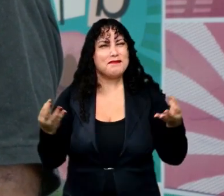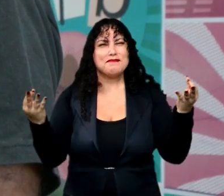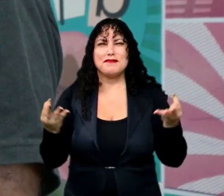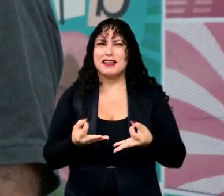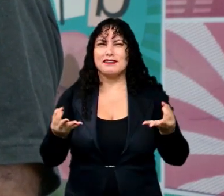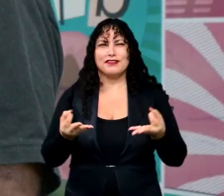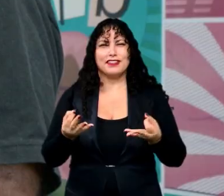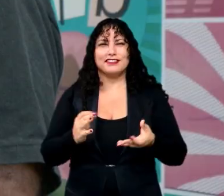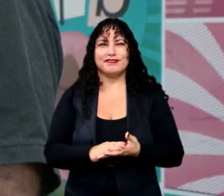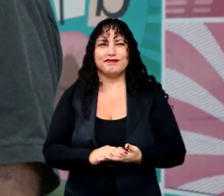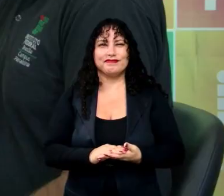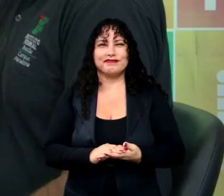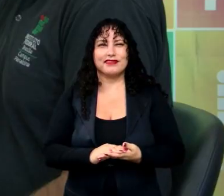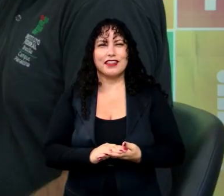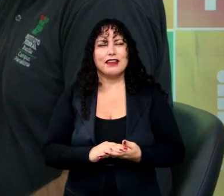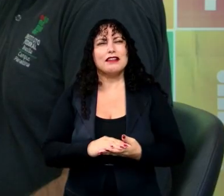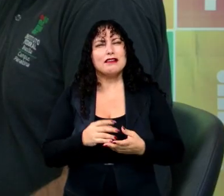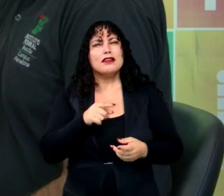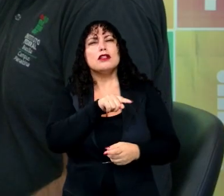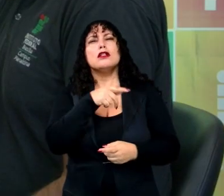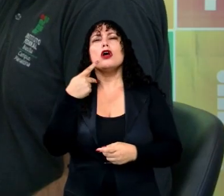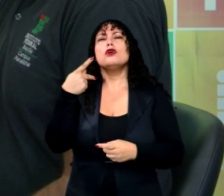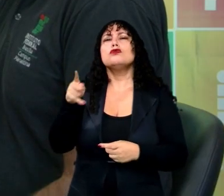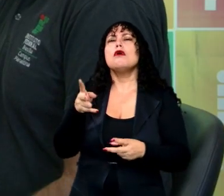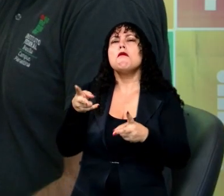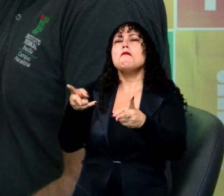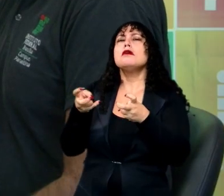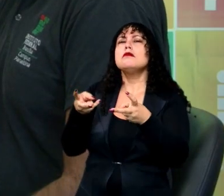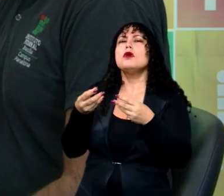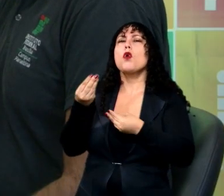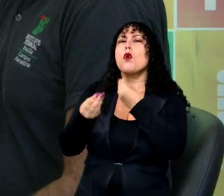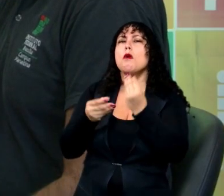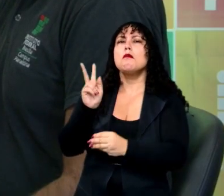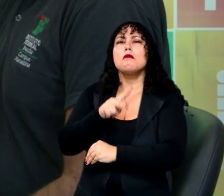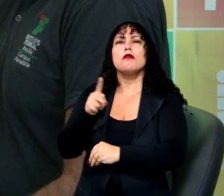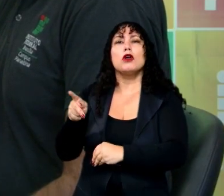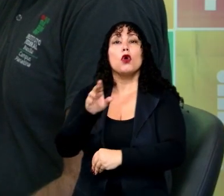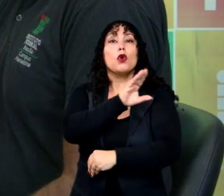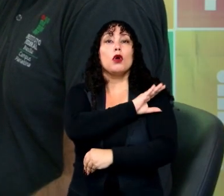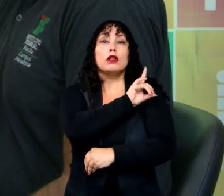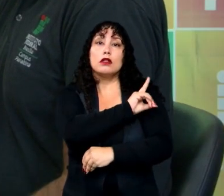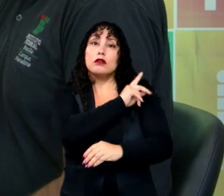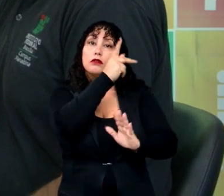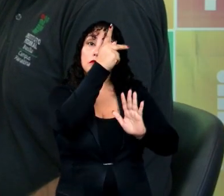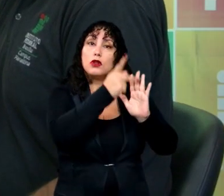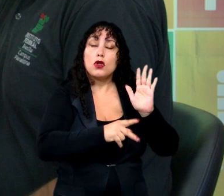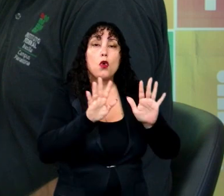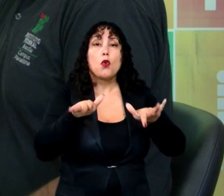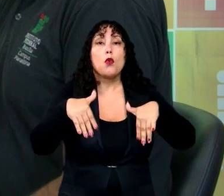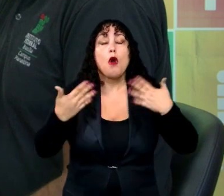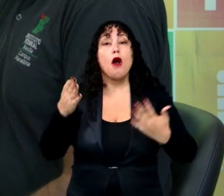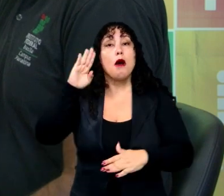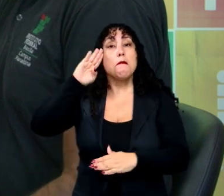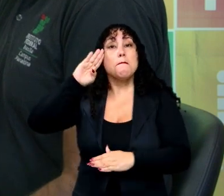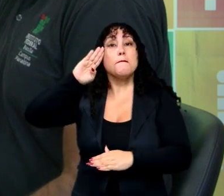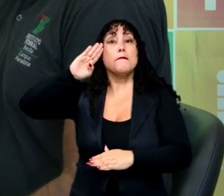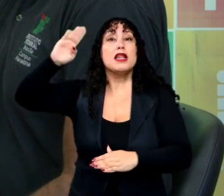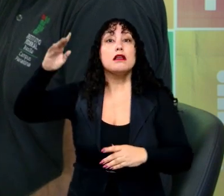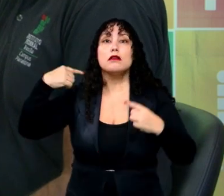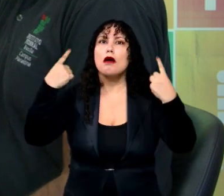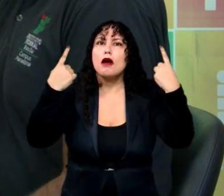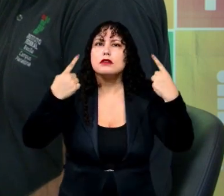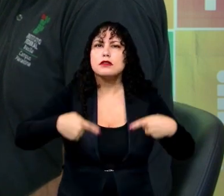e na sua visão né enquanto professor e coordenador do projeto Quais são os principais